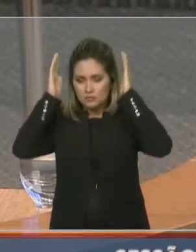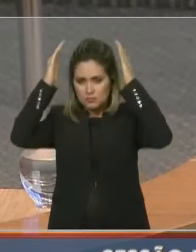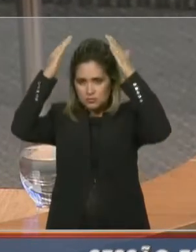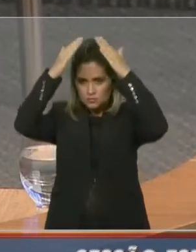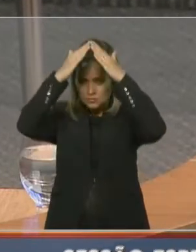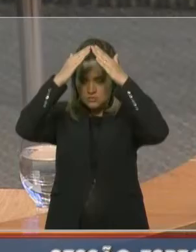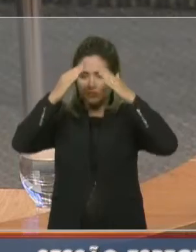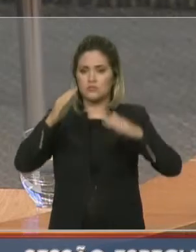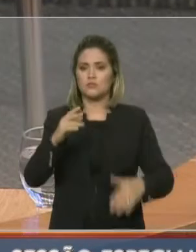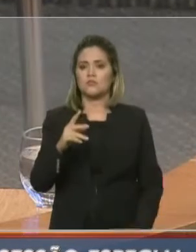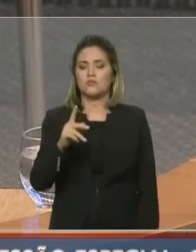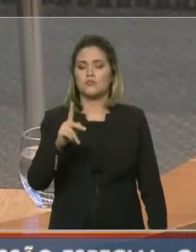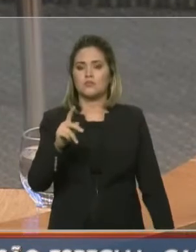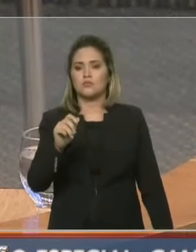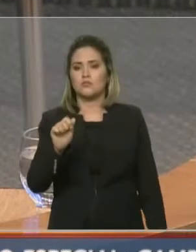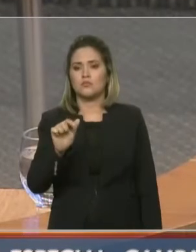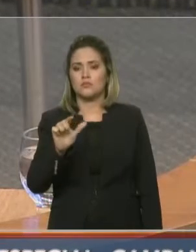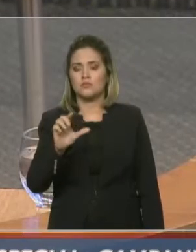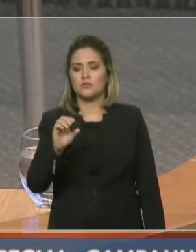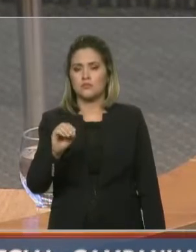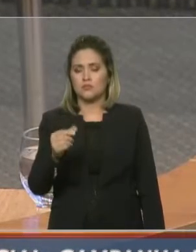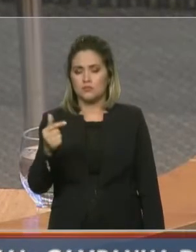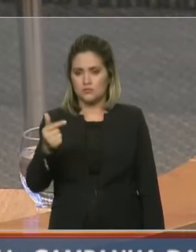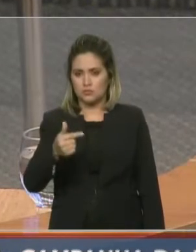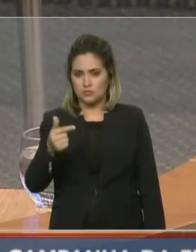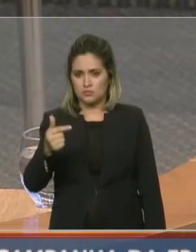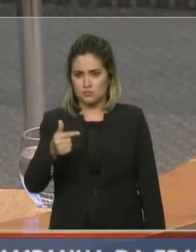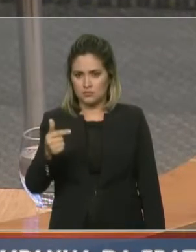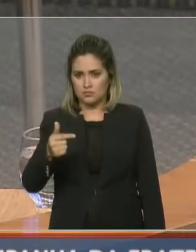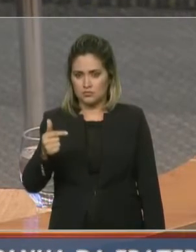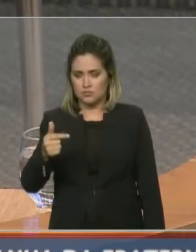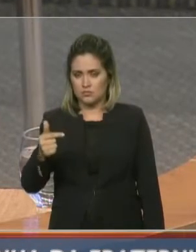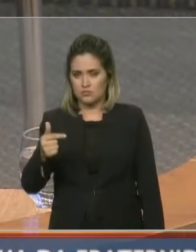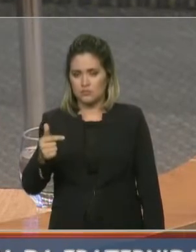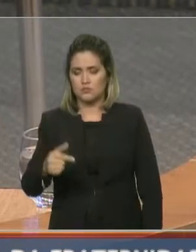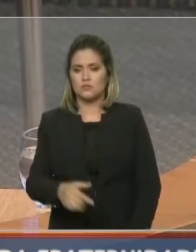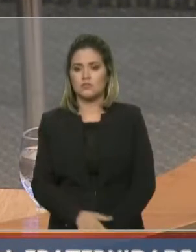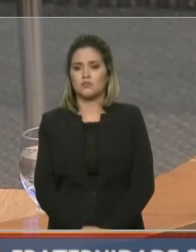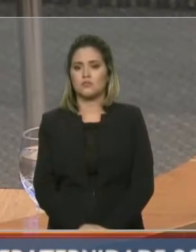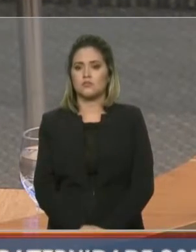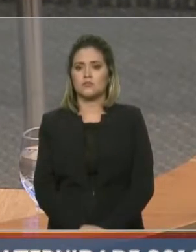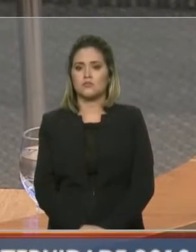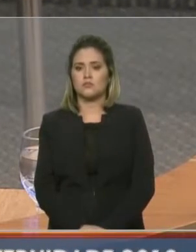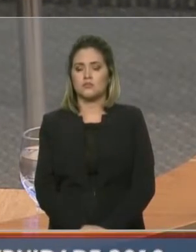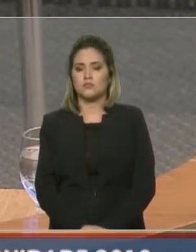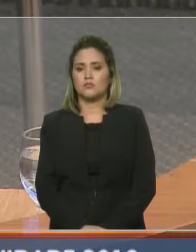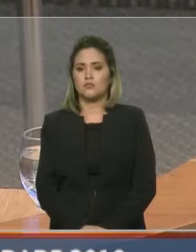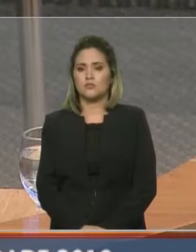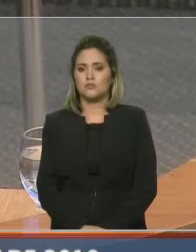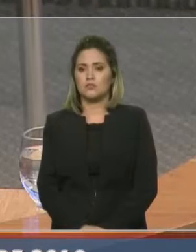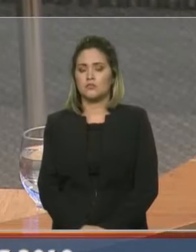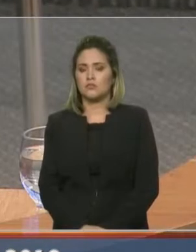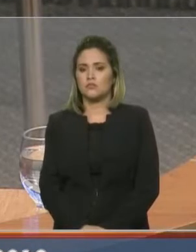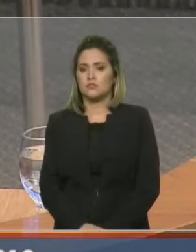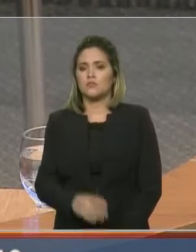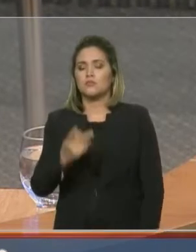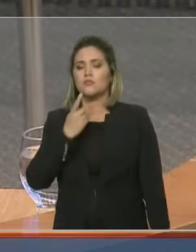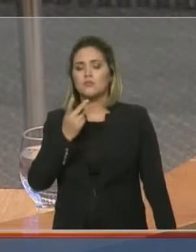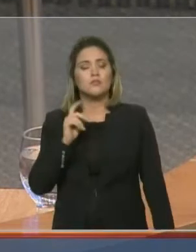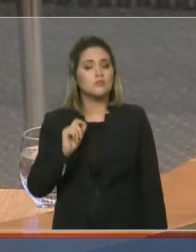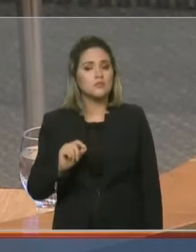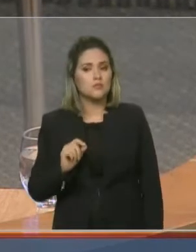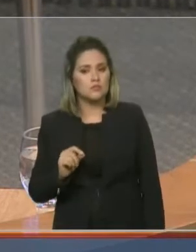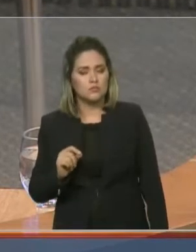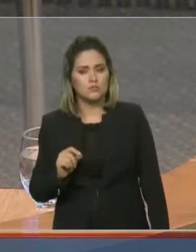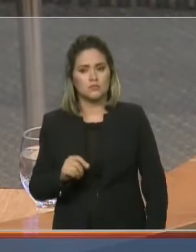o Papa João Paulo II, por melhor dizer, por sua vez, falou que não praticar a justiça